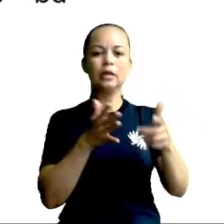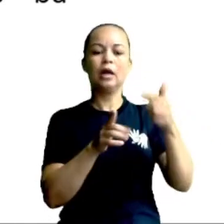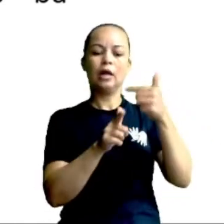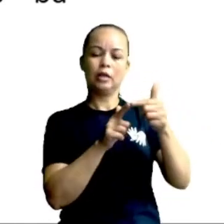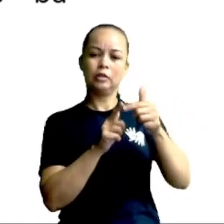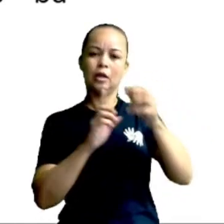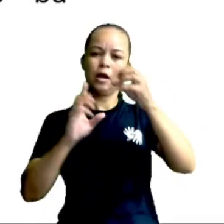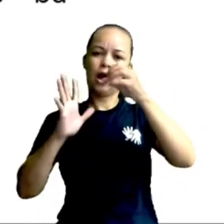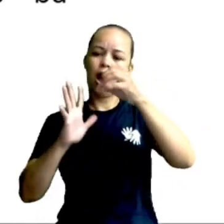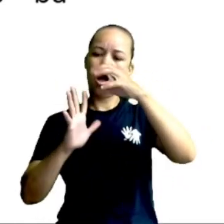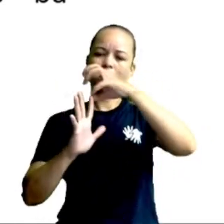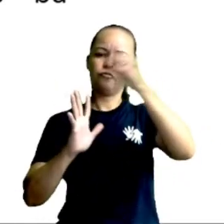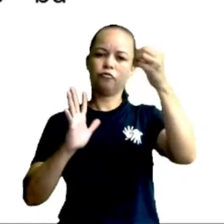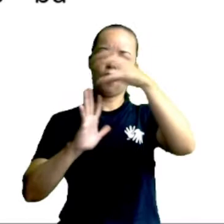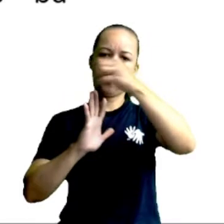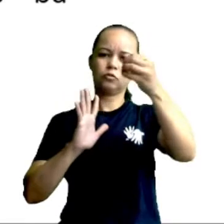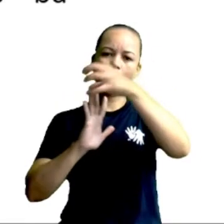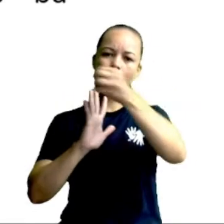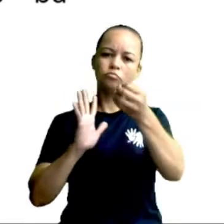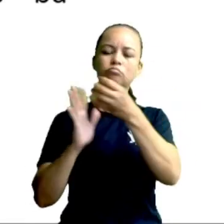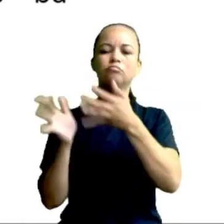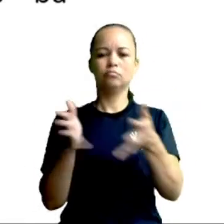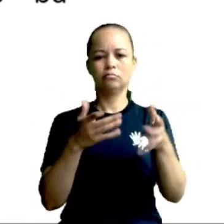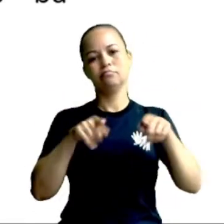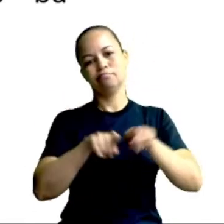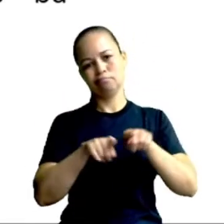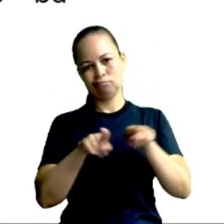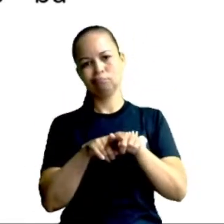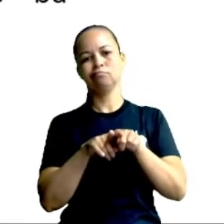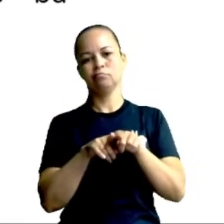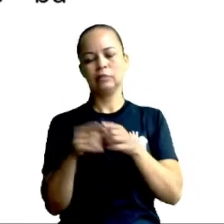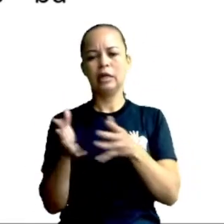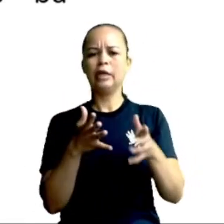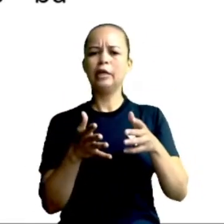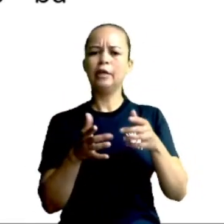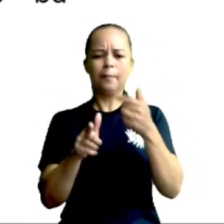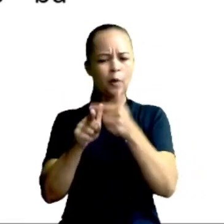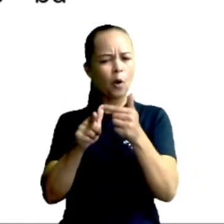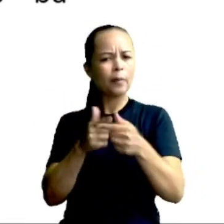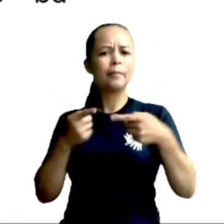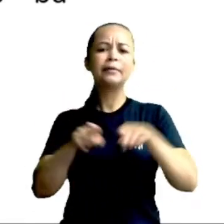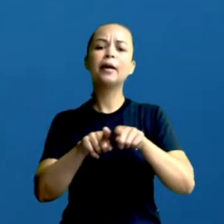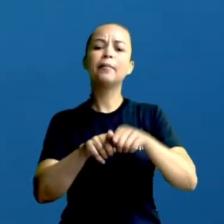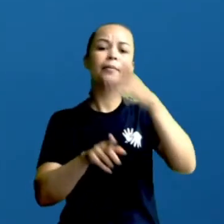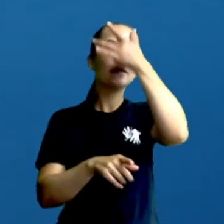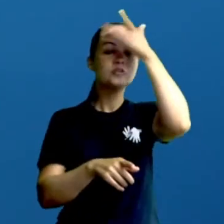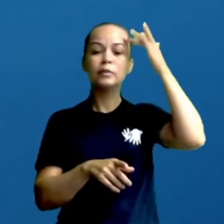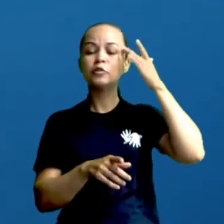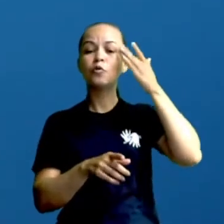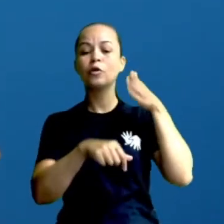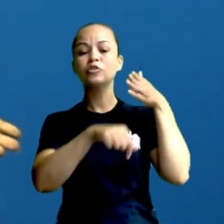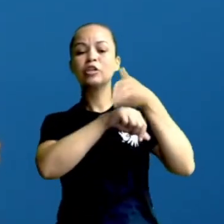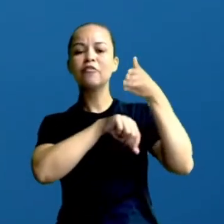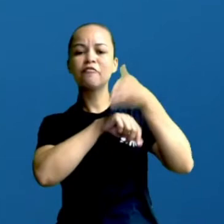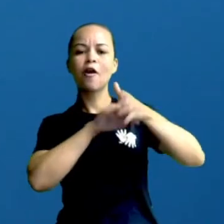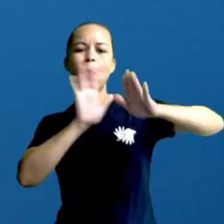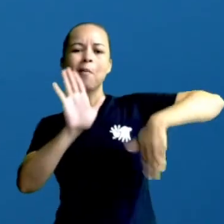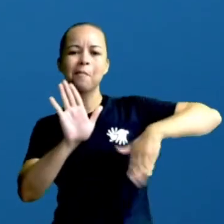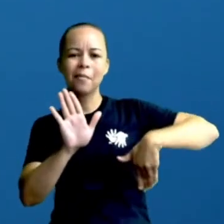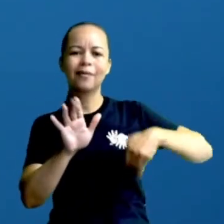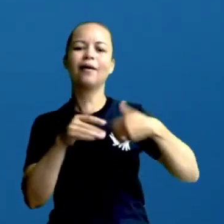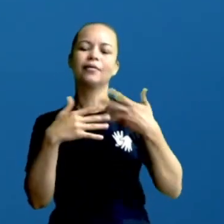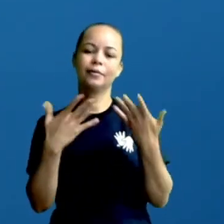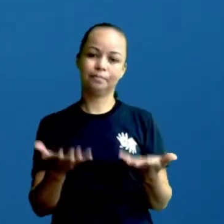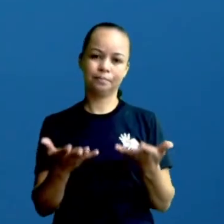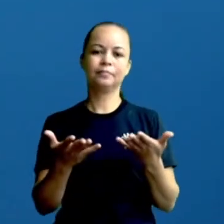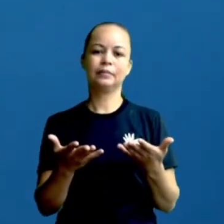a fotossíntese. E as doenças para os banhistas, né? Foi o que eu acabei de dizer. Os banhistas que estão aí nesses